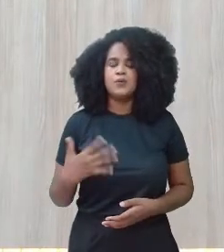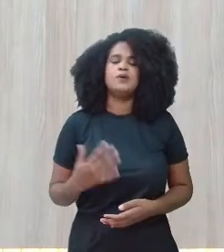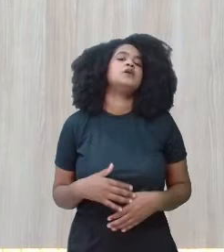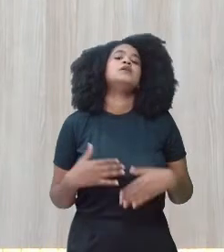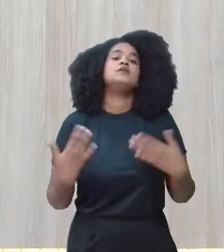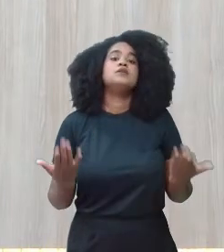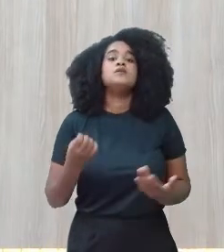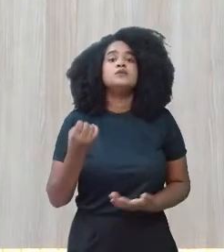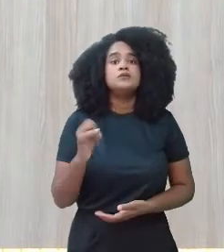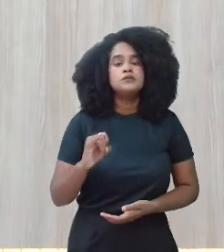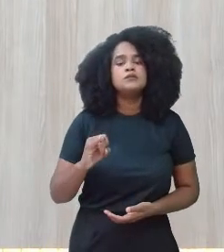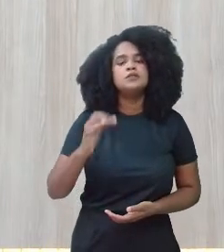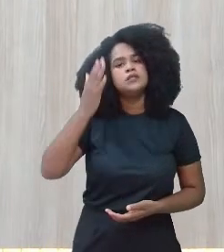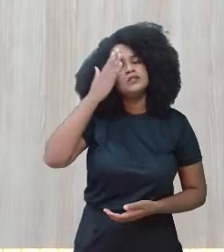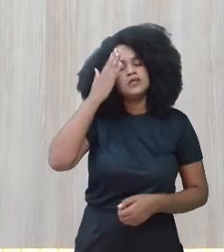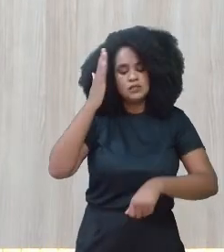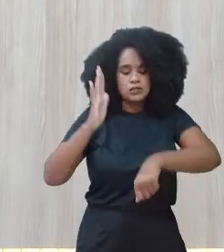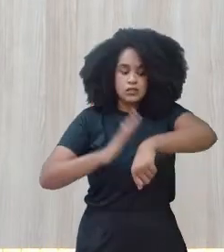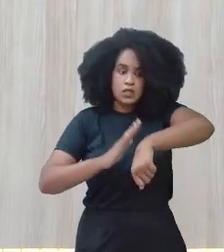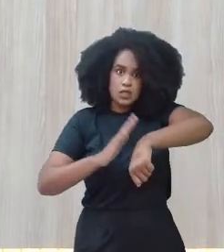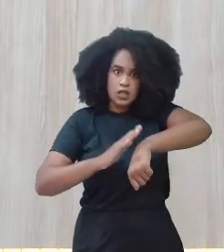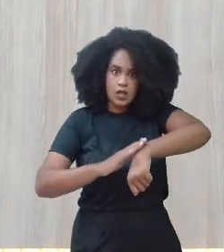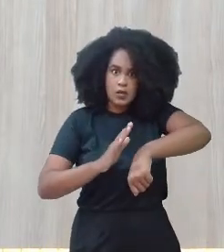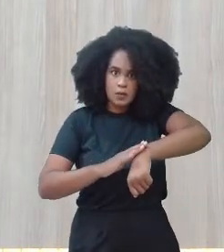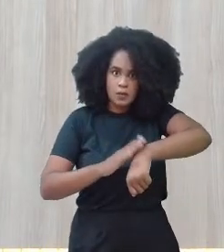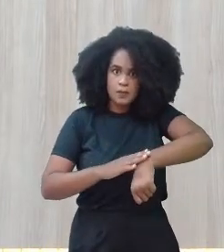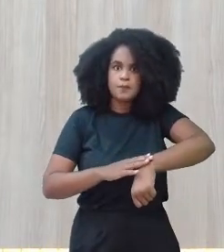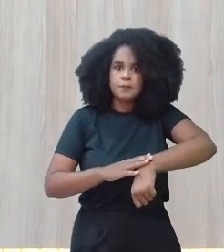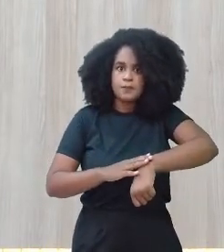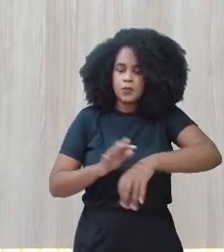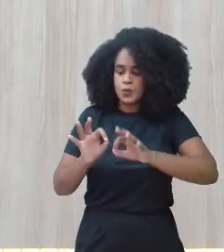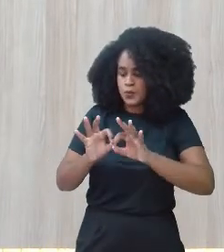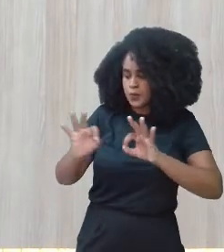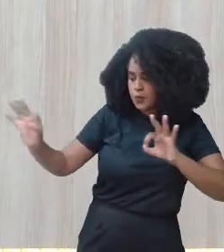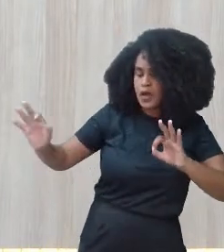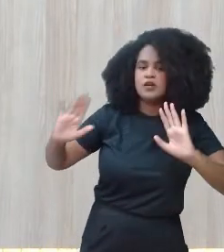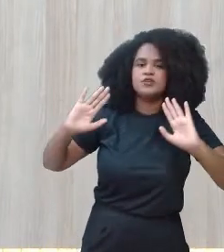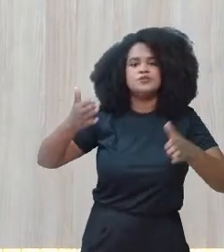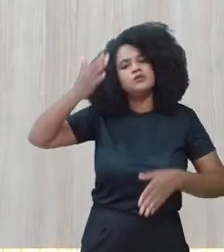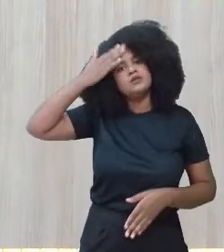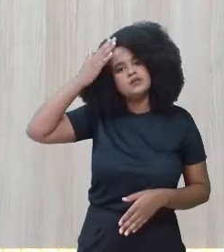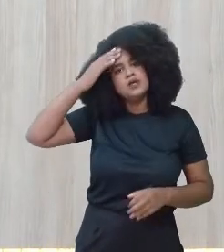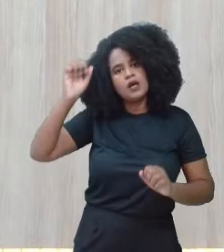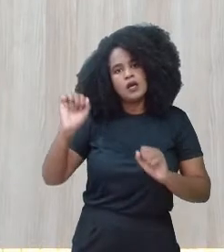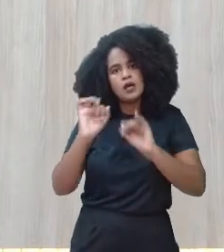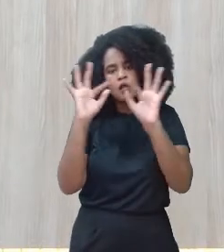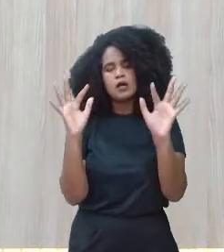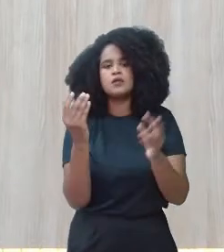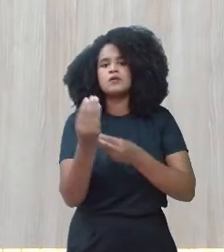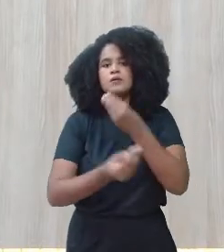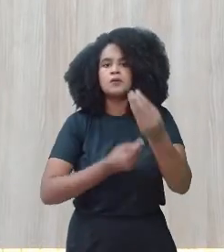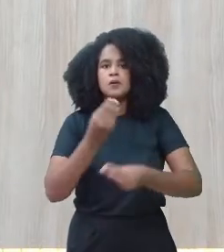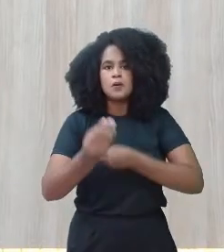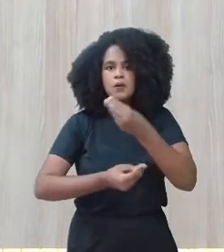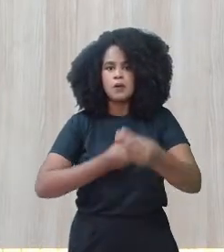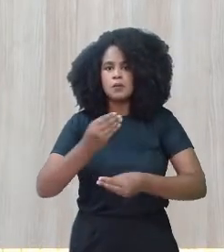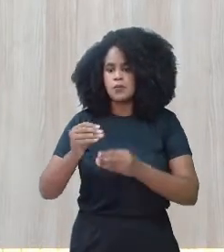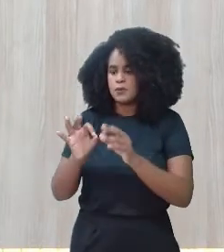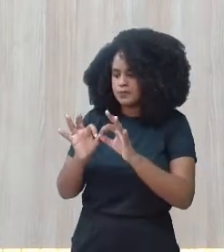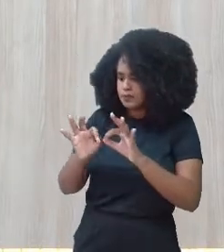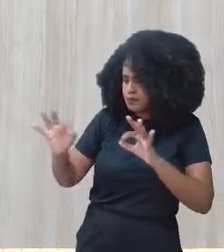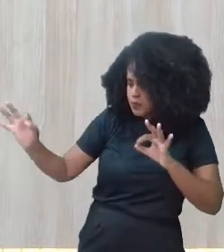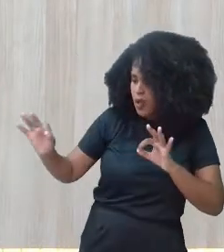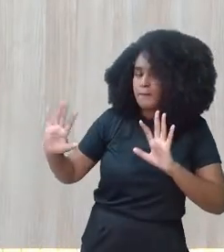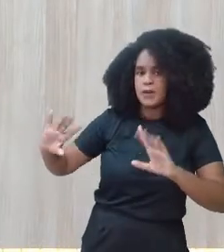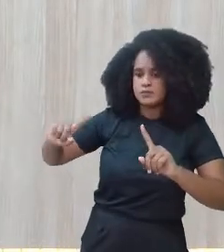gente consegue estabelecer algumas situações para medir o comprimento de acordo com o tempo gasto